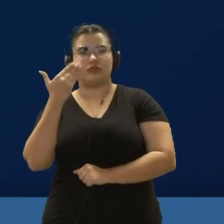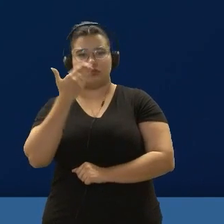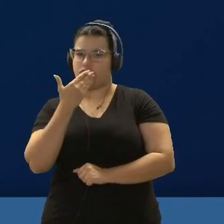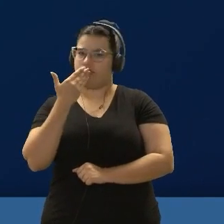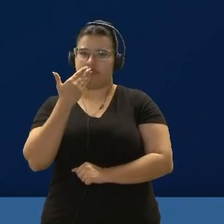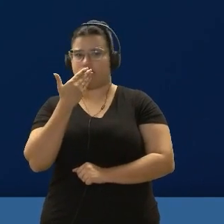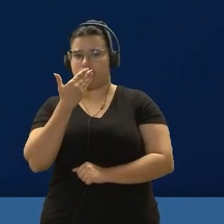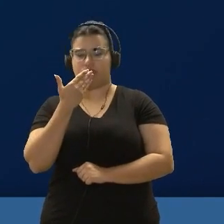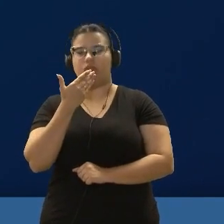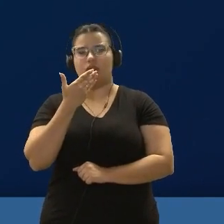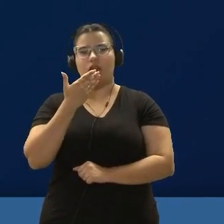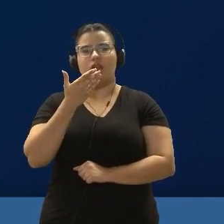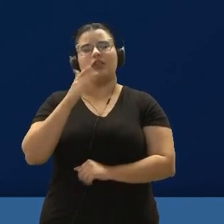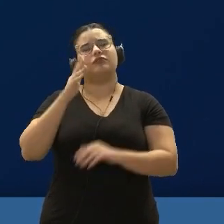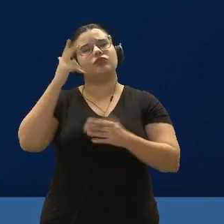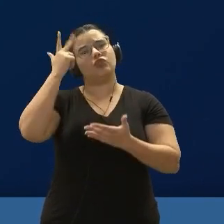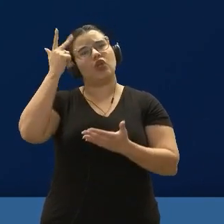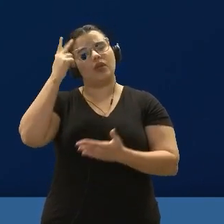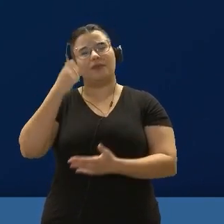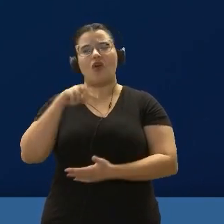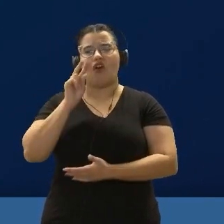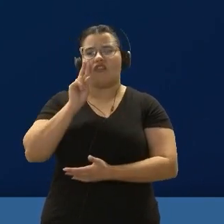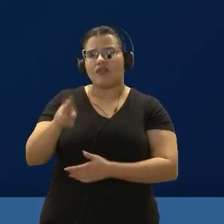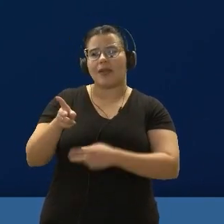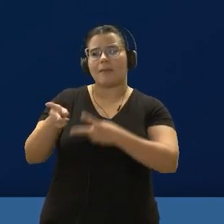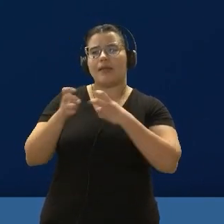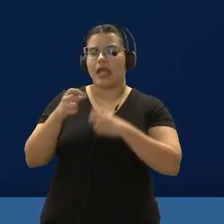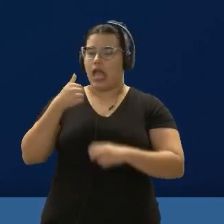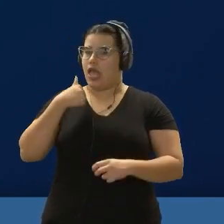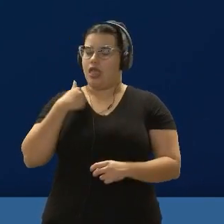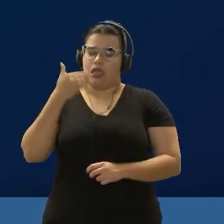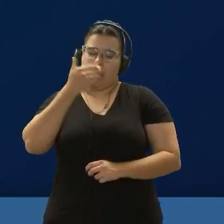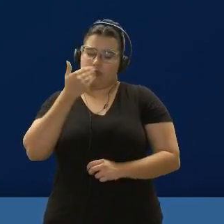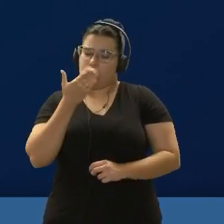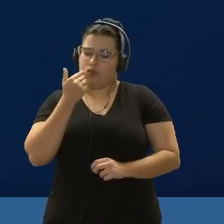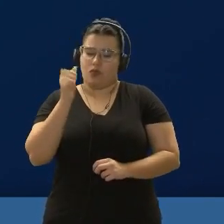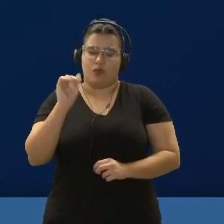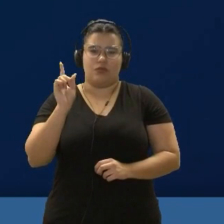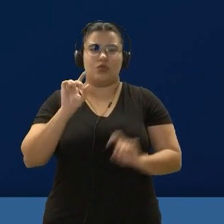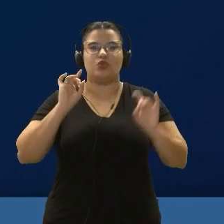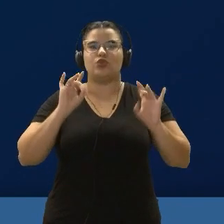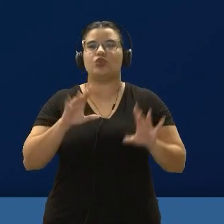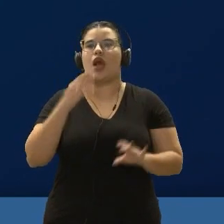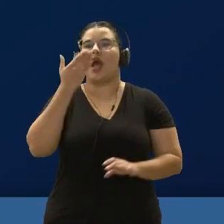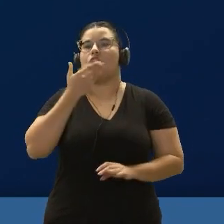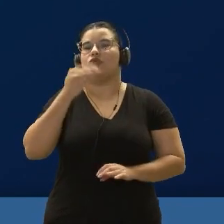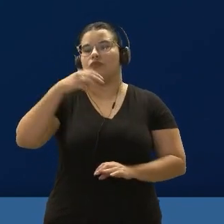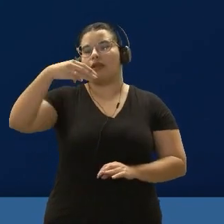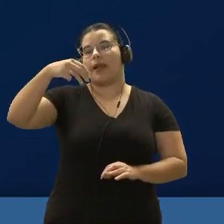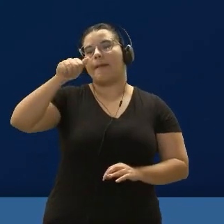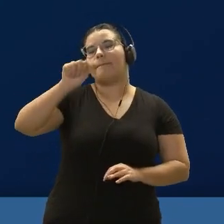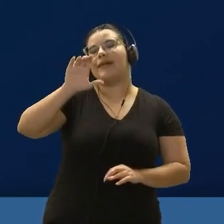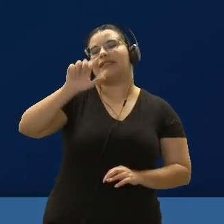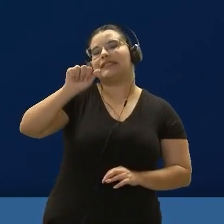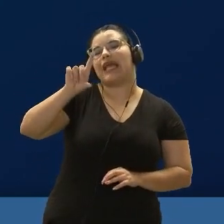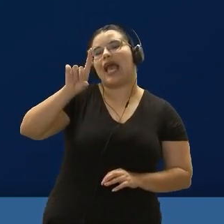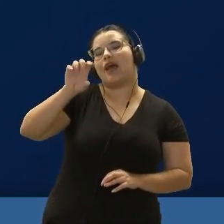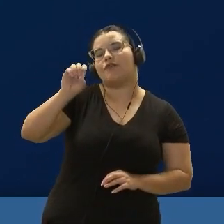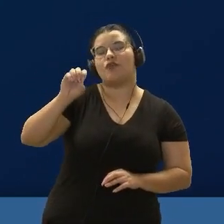É muito comum a gente ver o erro, não, eu não como açúcar, doutor, eu estou comendo açúcar mascavo, açúcar